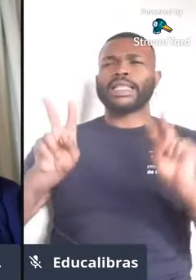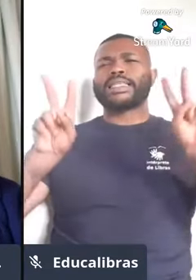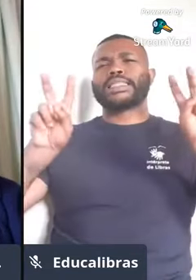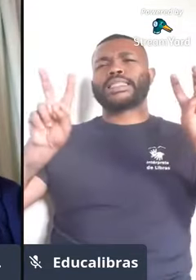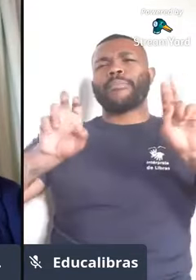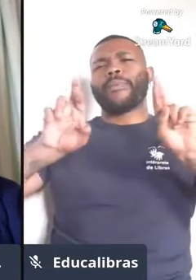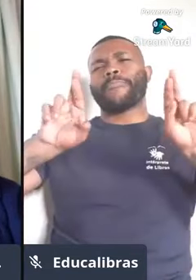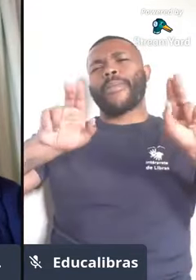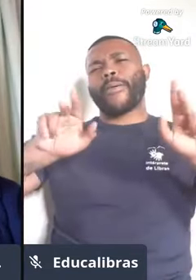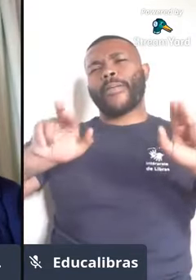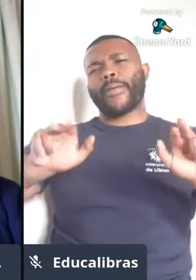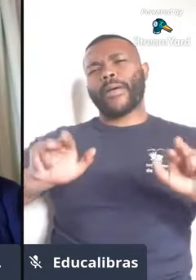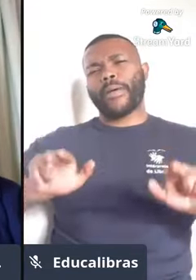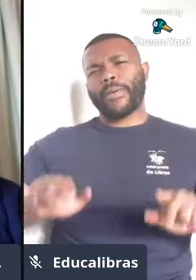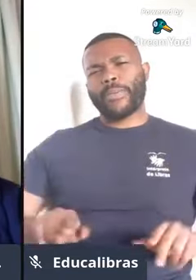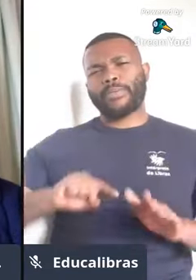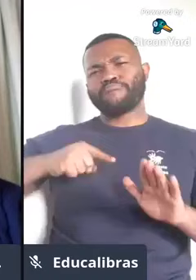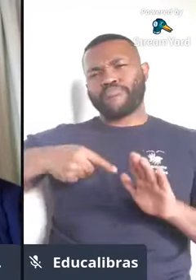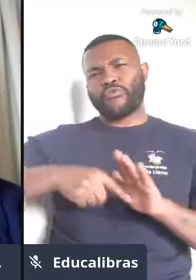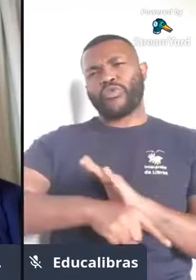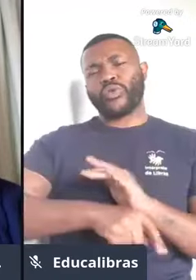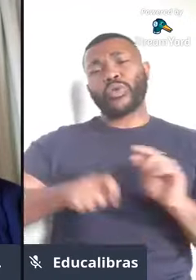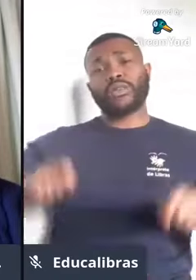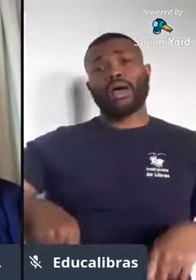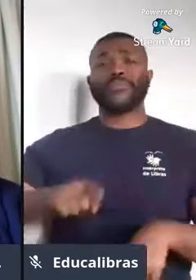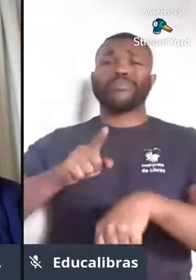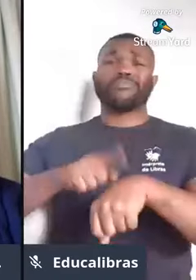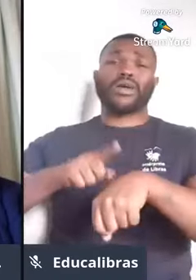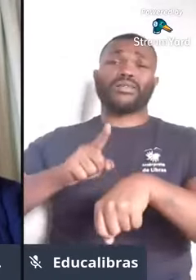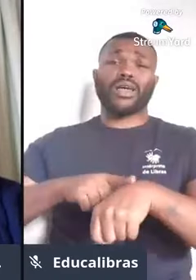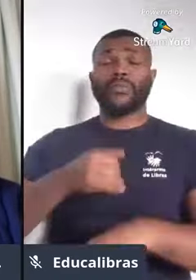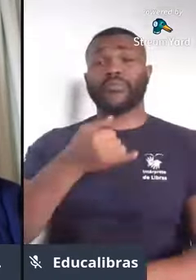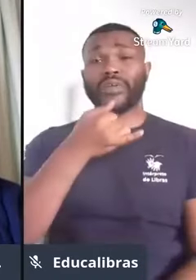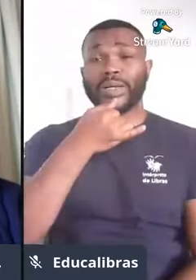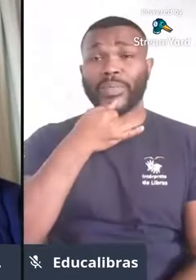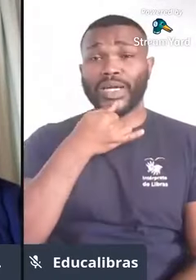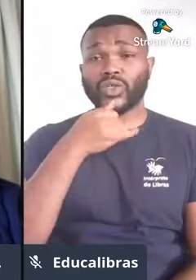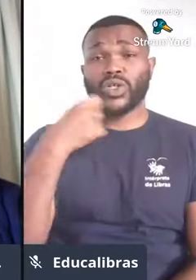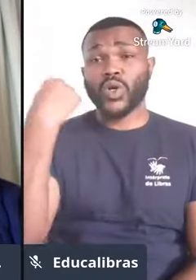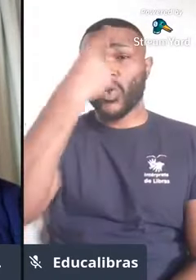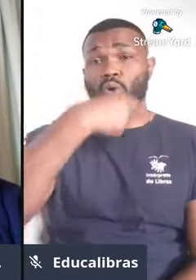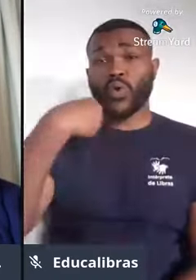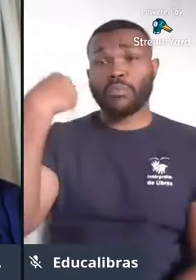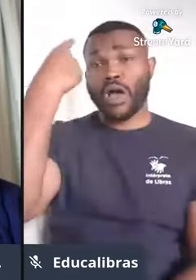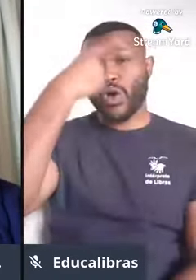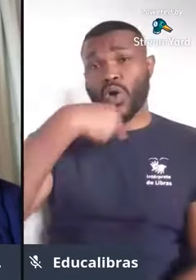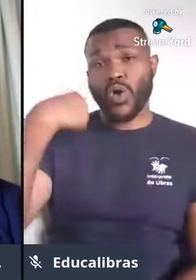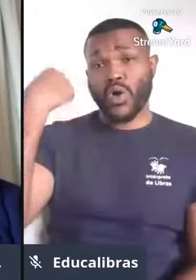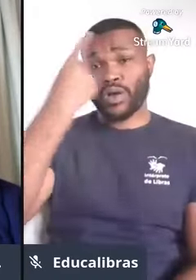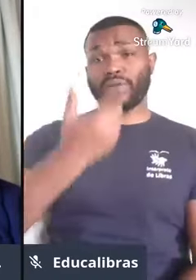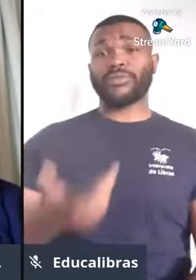já falou um pouco mais. Felizmente, nosso tempo é esse de uma hora,